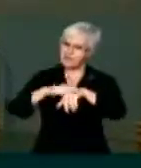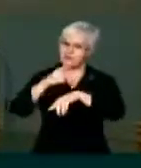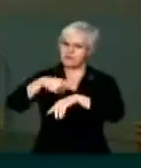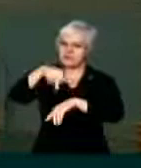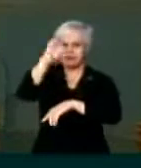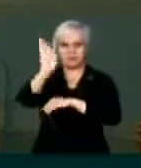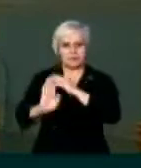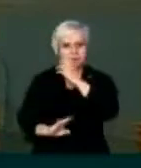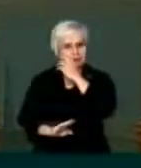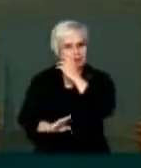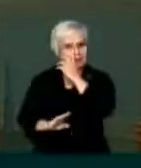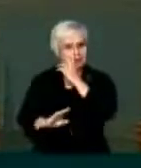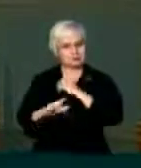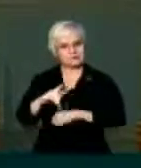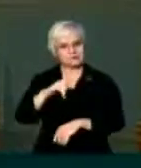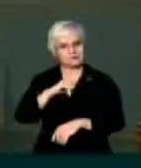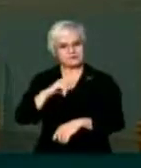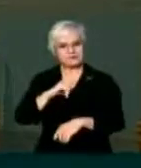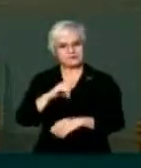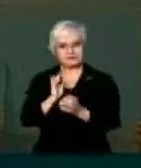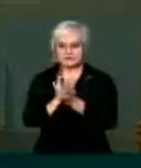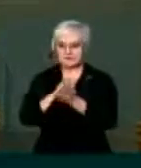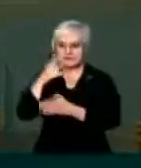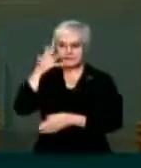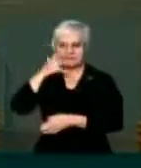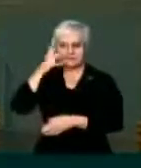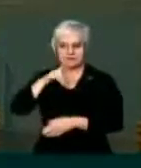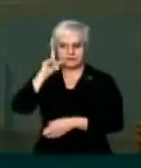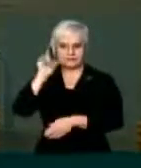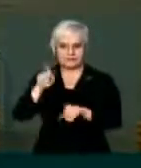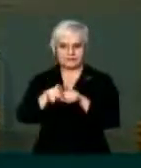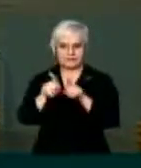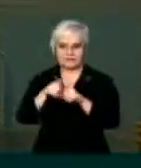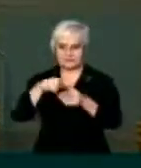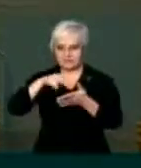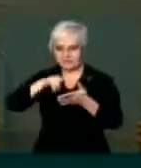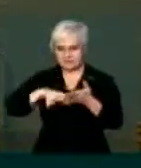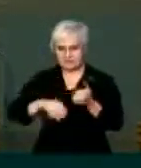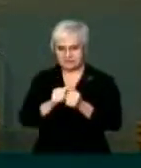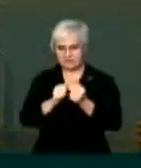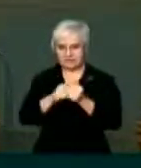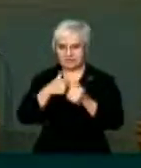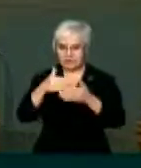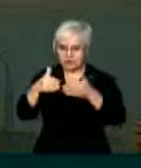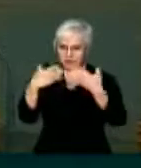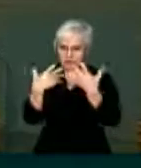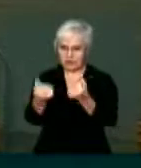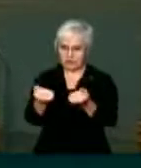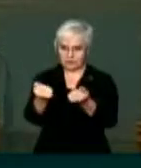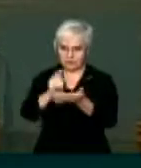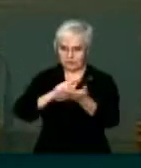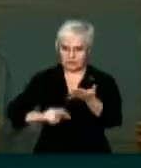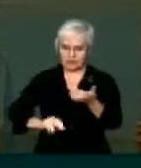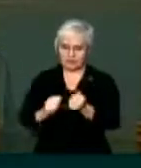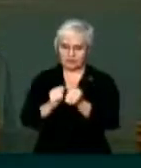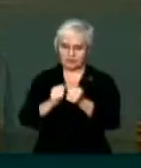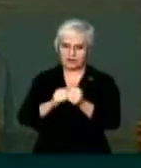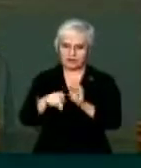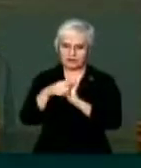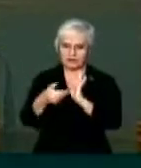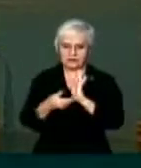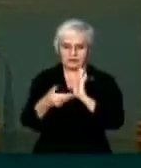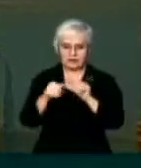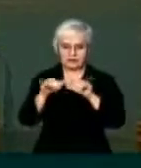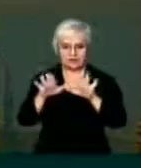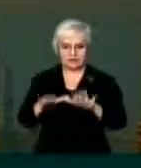Vivemos um momento de ascenso. Os oradores anteriores e o meu discurso formal que pedirei para que seja reproduzido nos anais